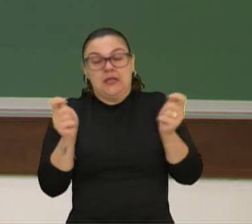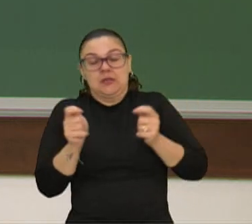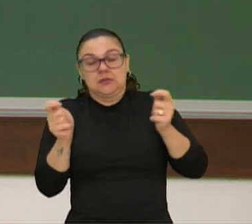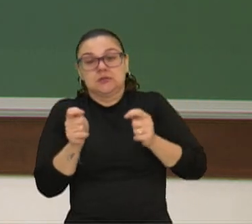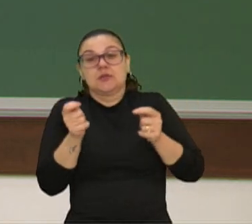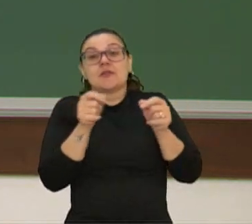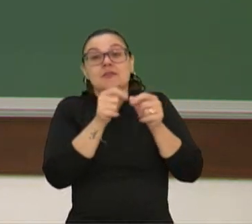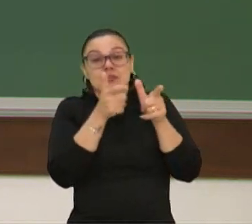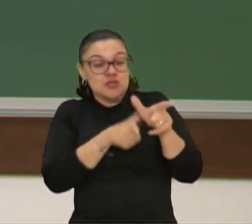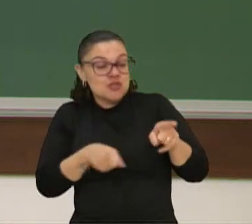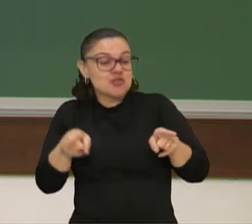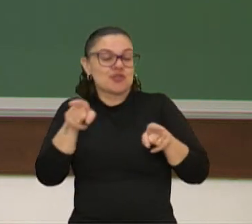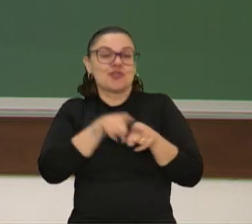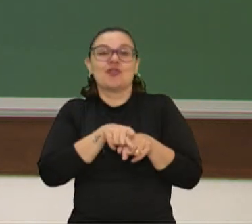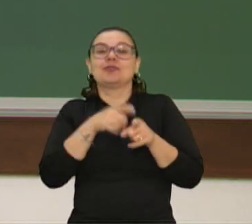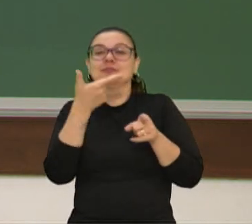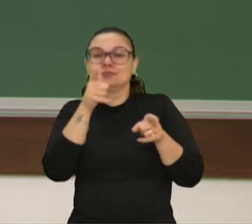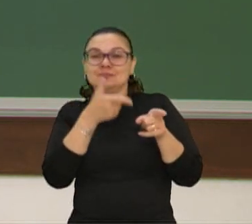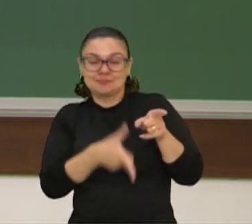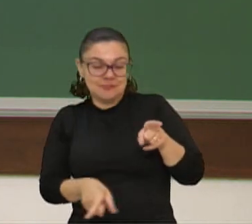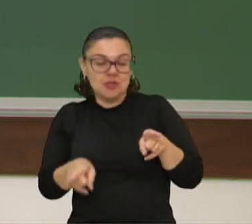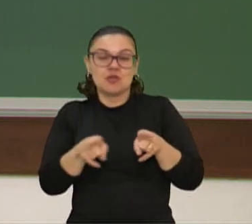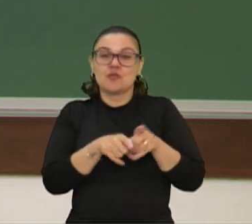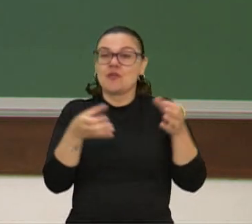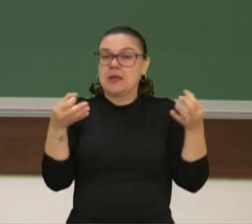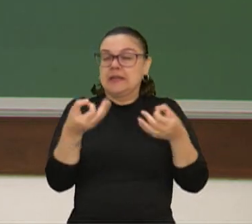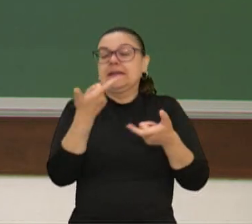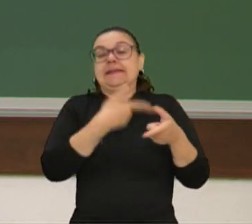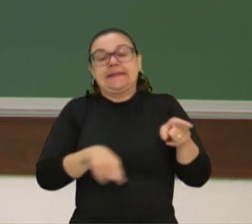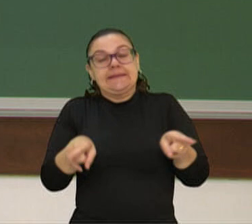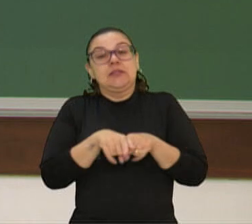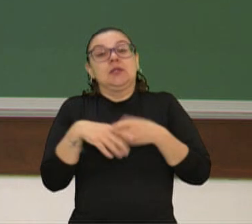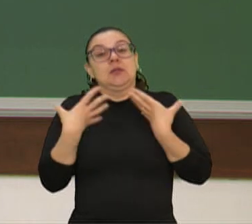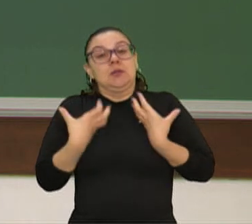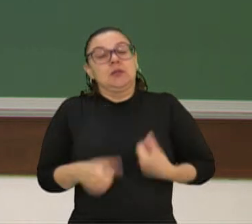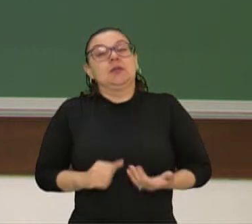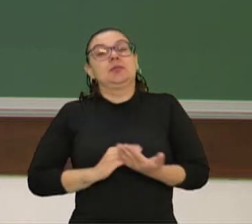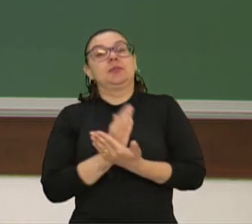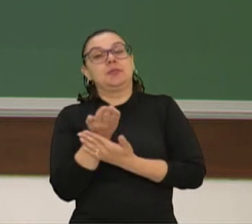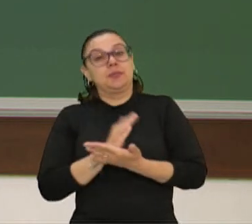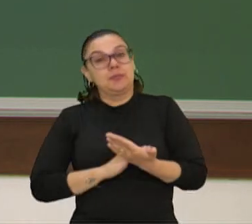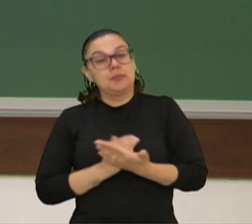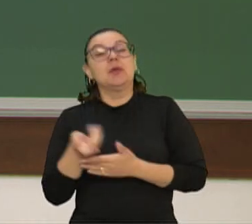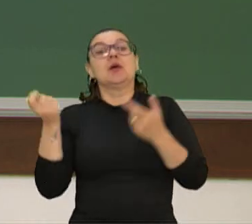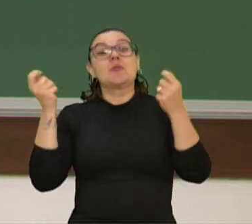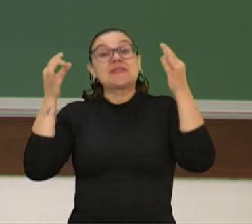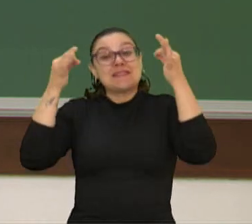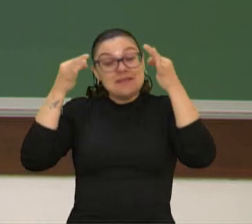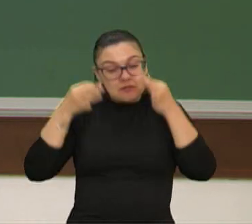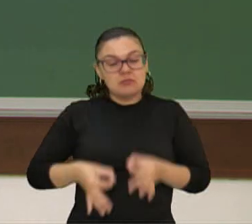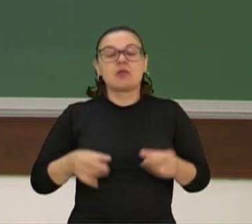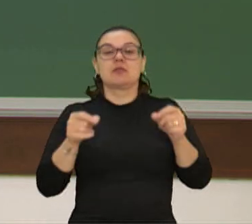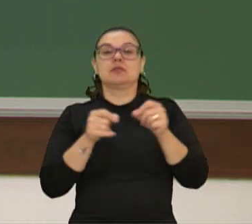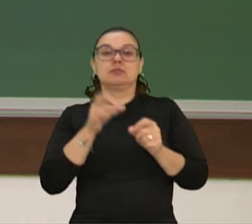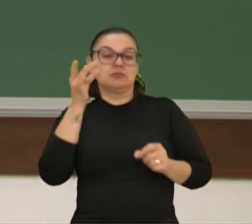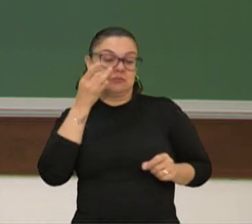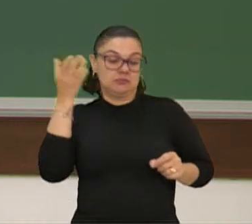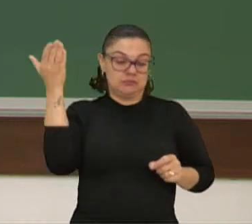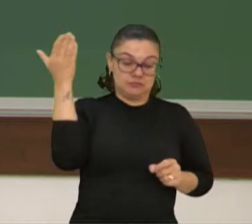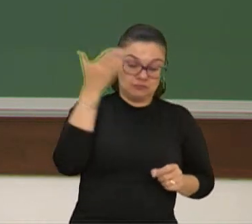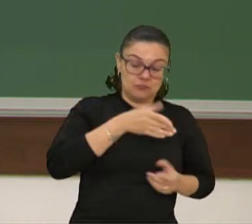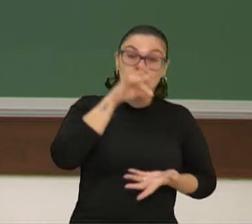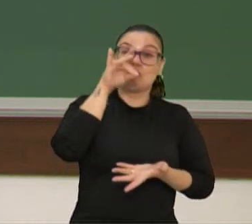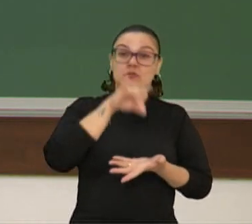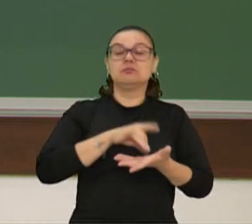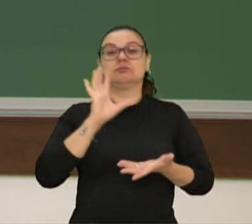conseguiam repetir os processos assim de maneira super exaustiva para poder ter certeza que aquilo que eles estão falando realmente era um fenômeno